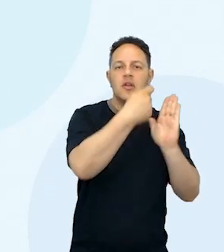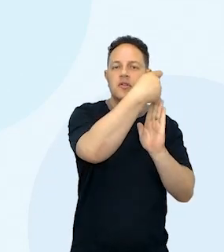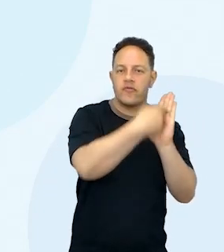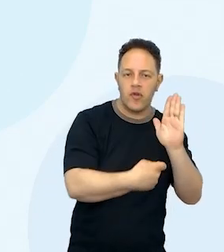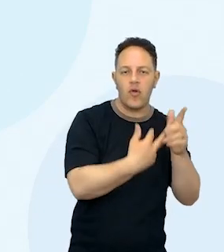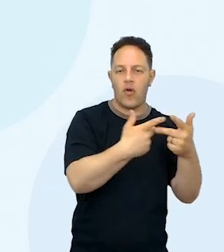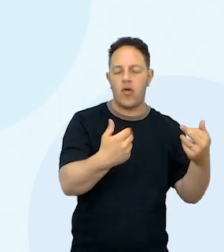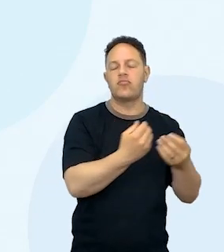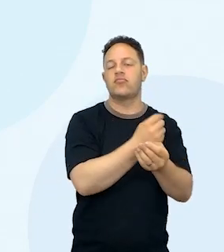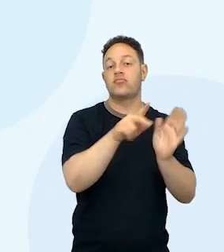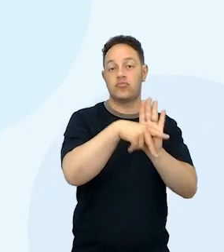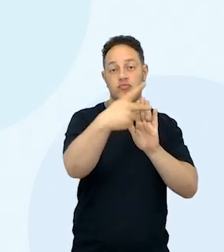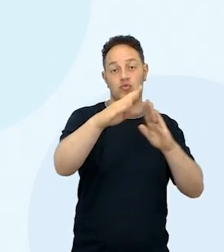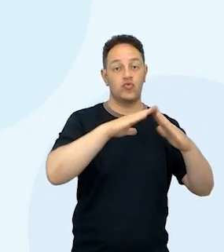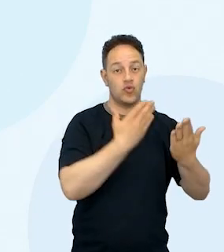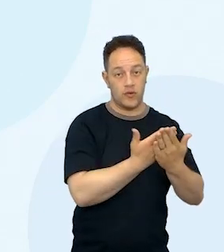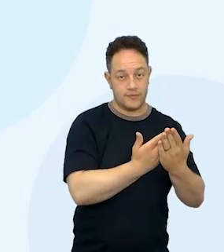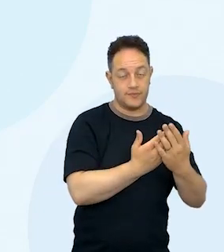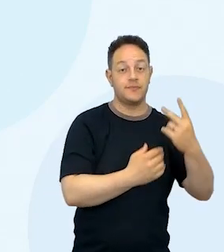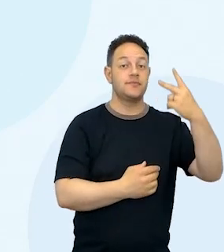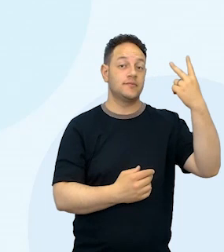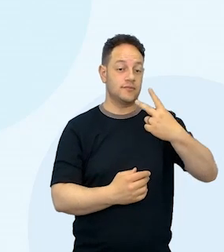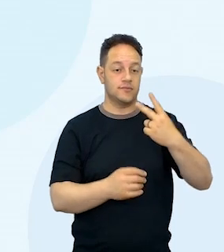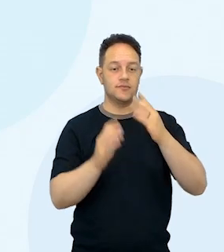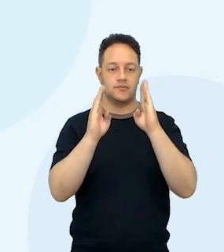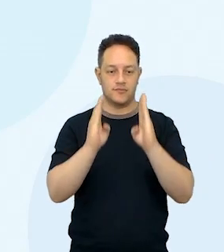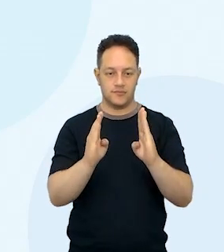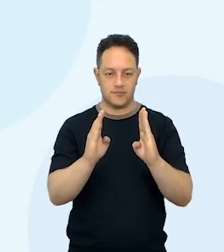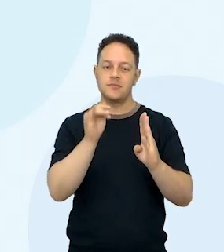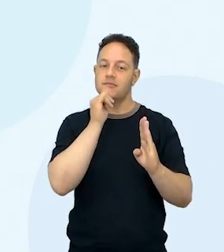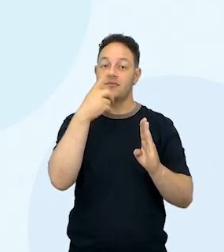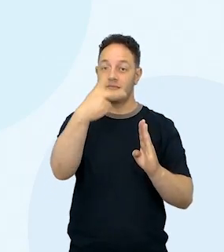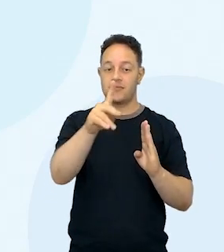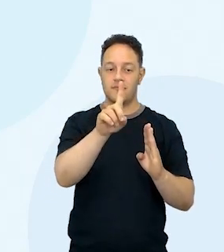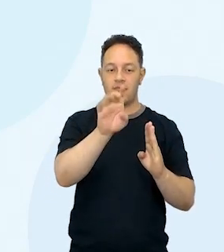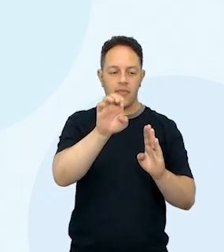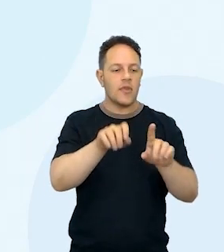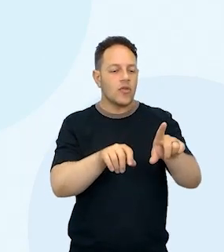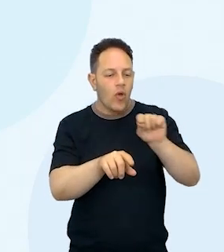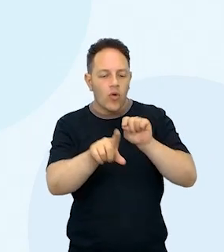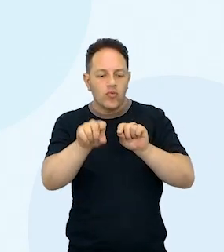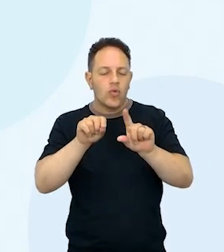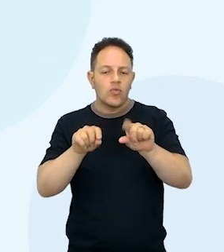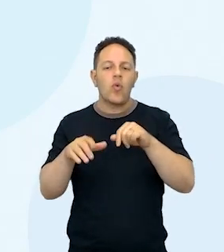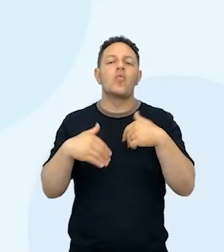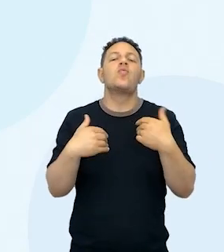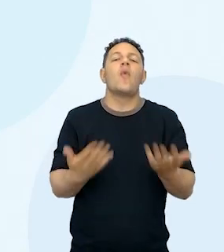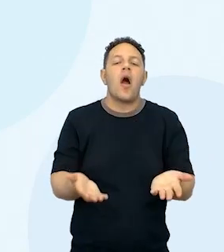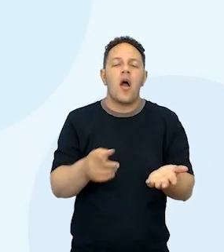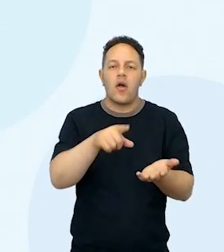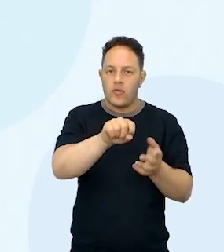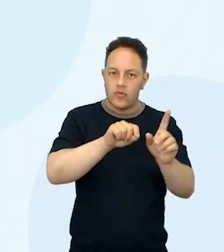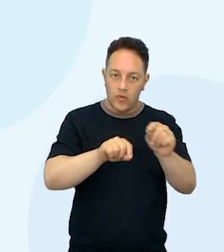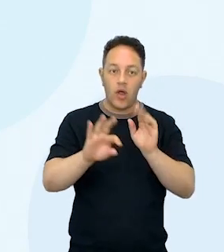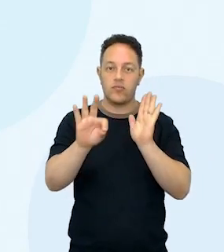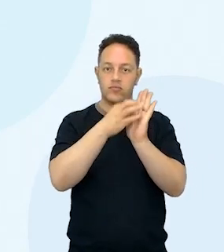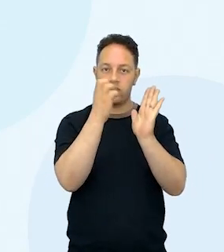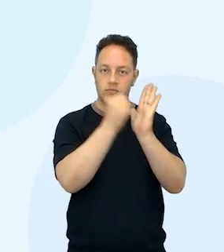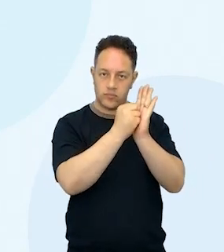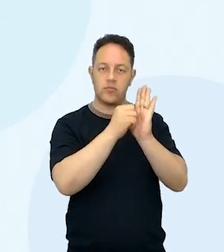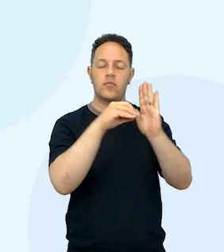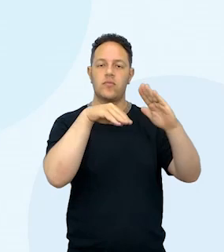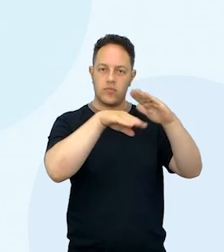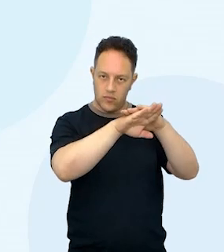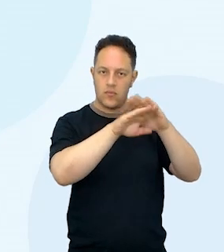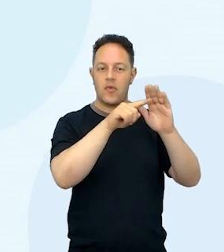escolas, tá? A segunda fase, aí sim a DE vai fazer uma seleção e inscrever os projetos selecionados de